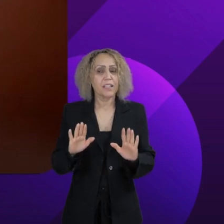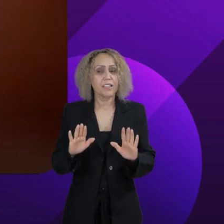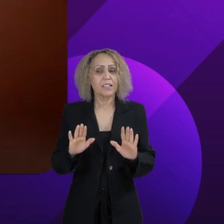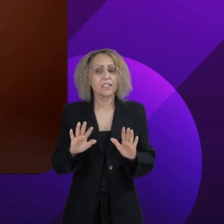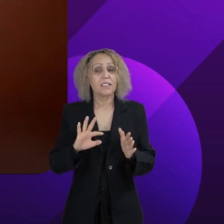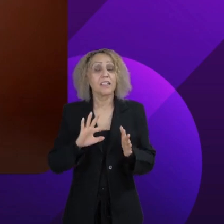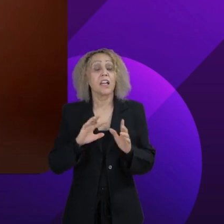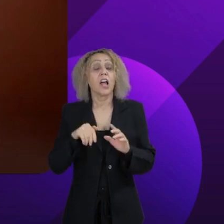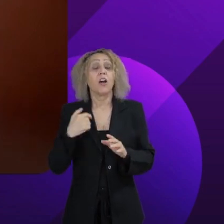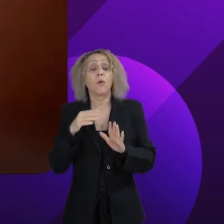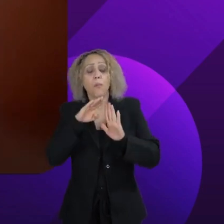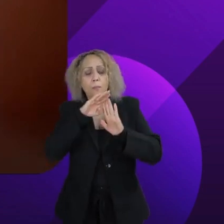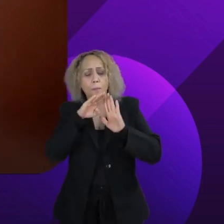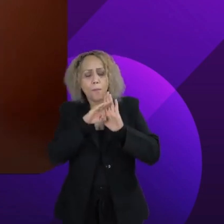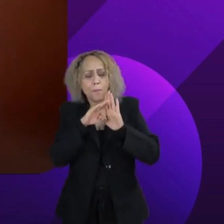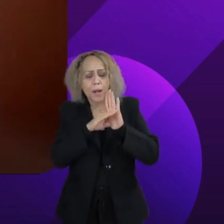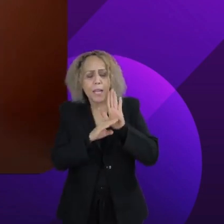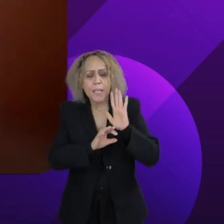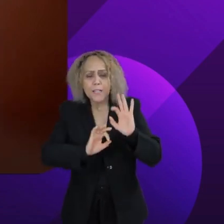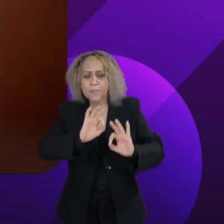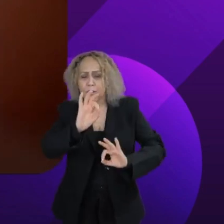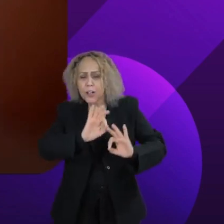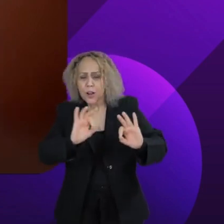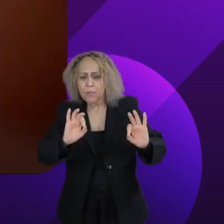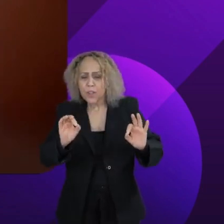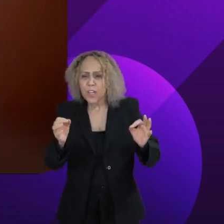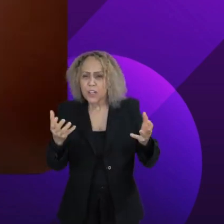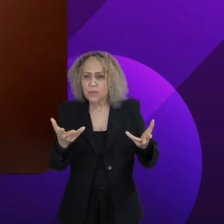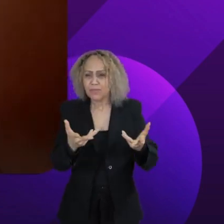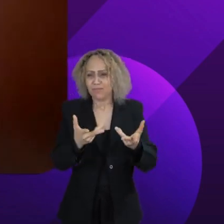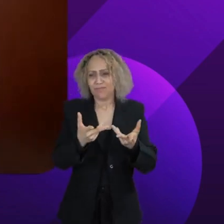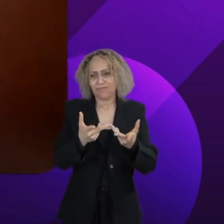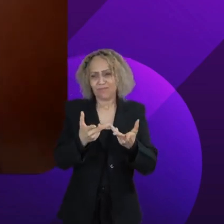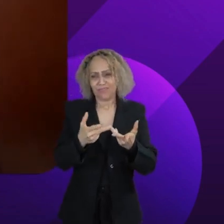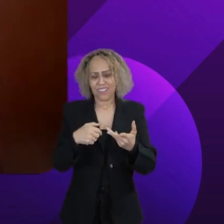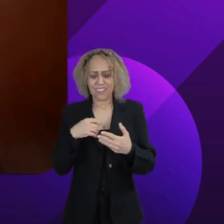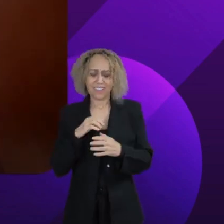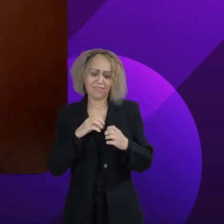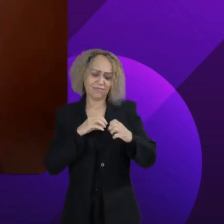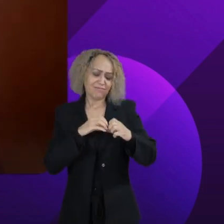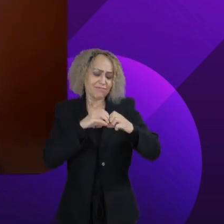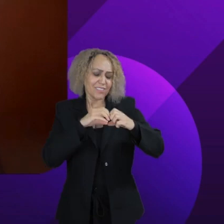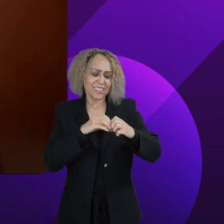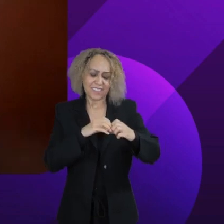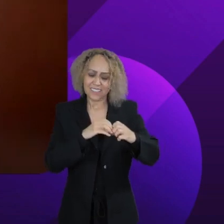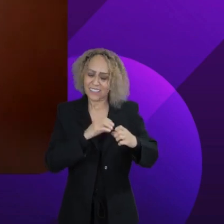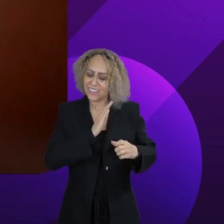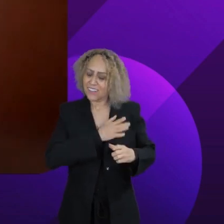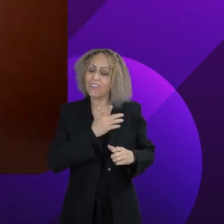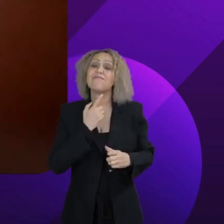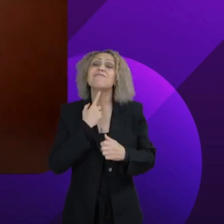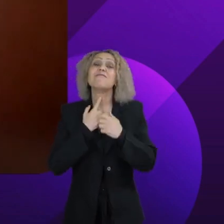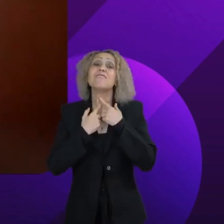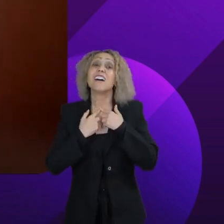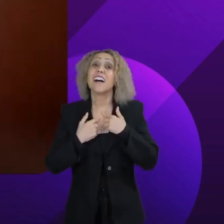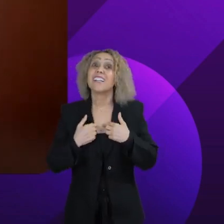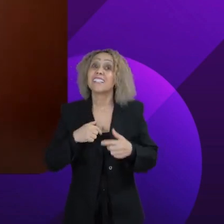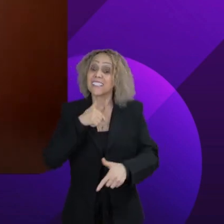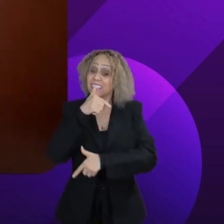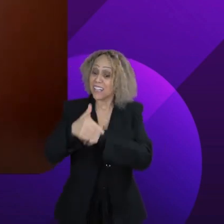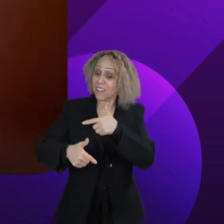bom planejamento. É bom quando a gente se move com o coração, com a vontade de fazer as